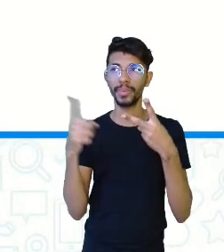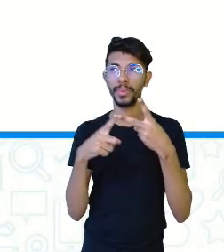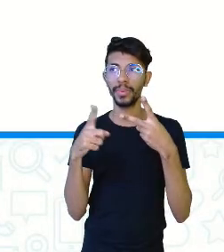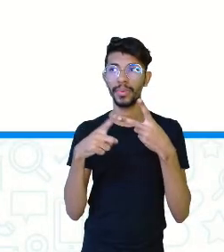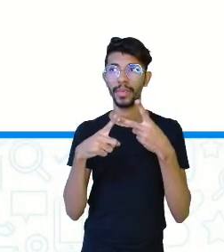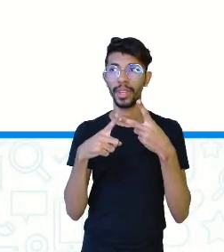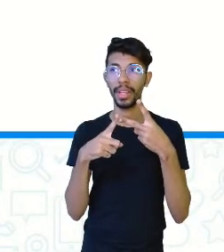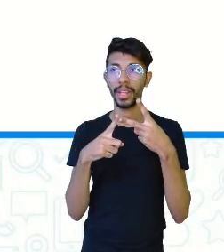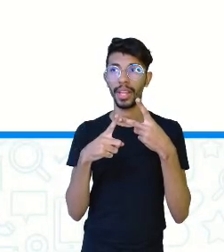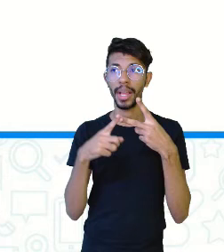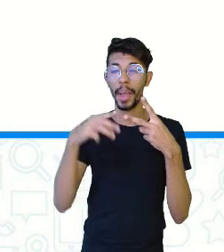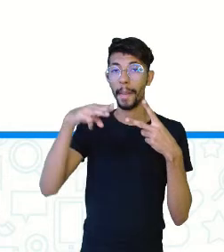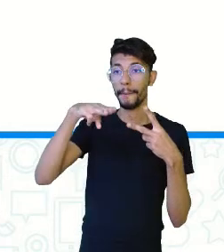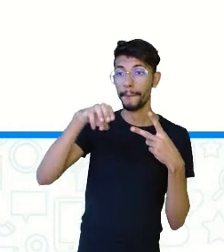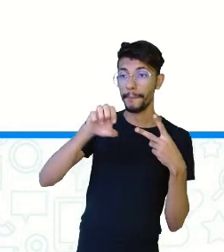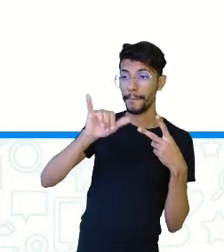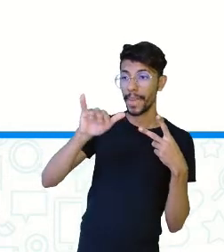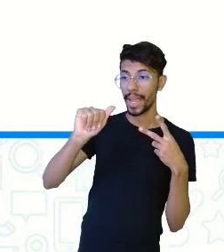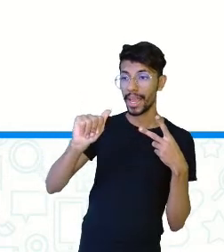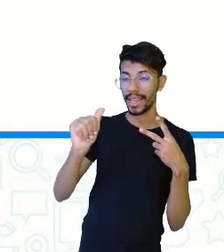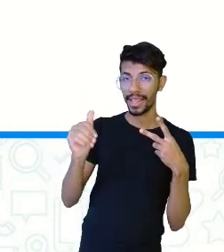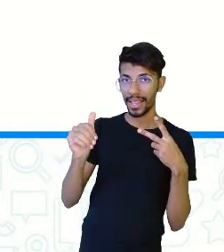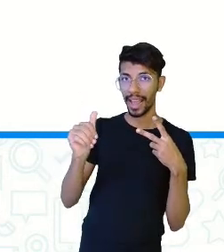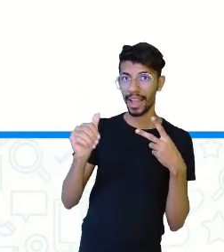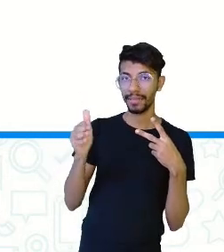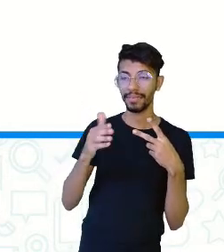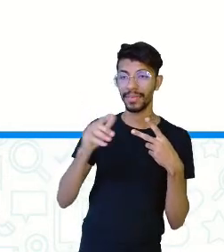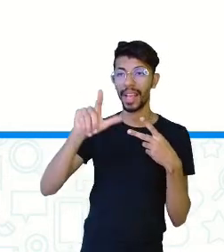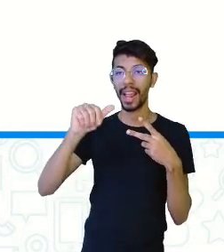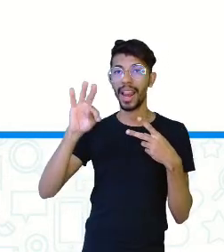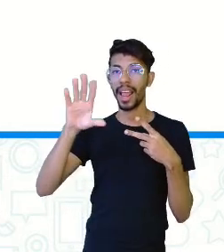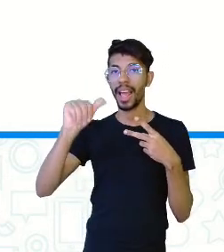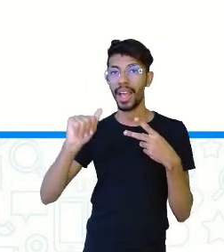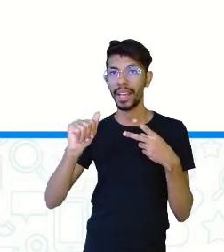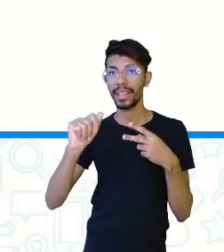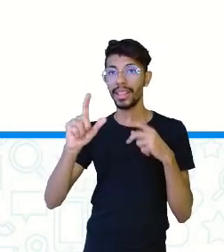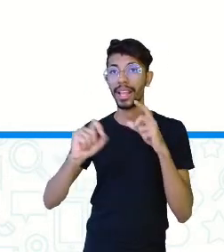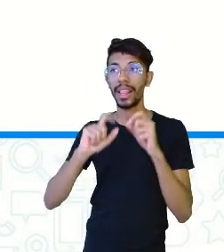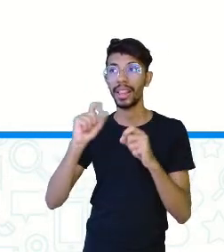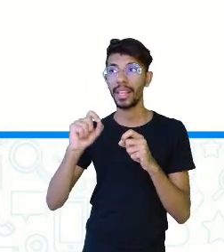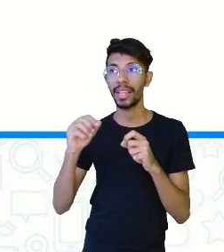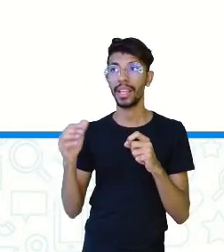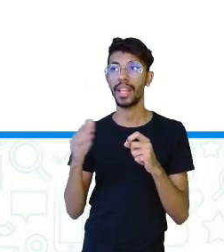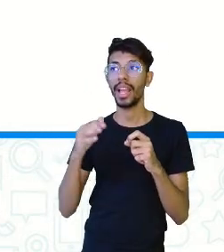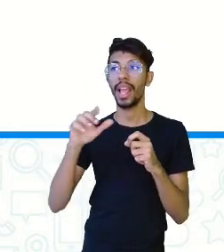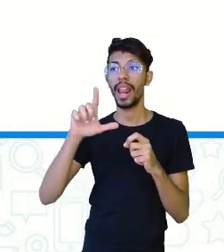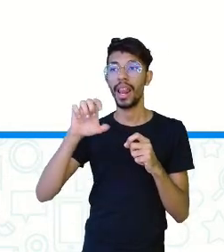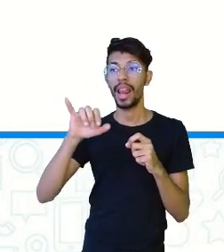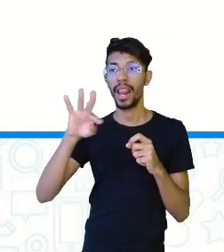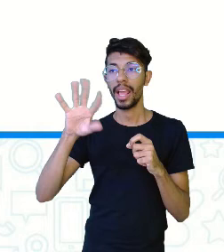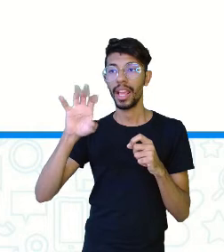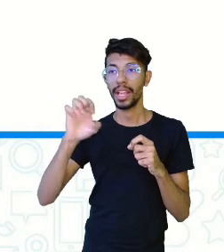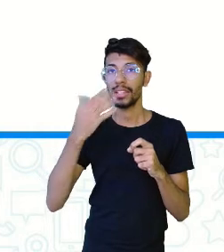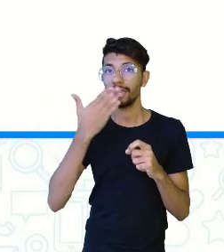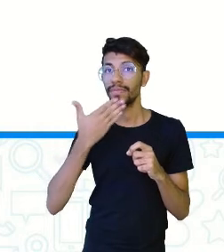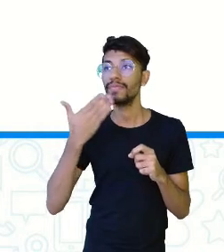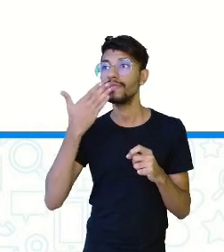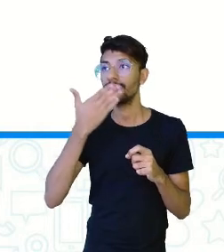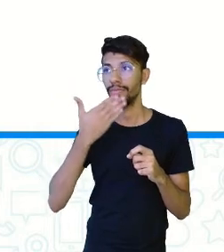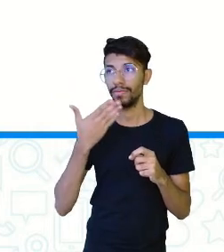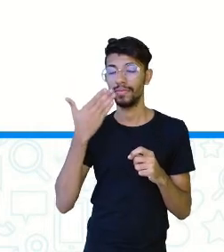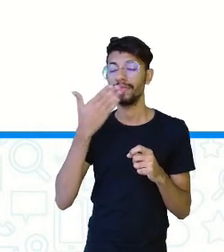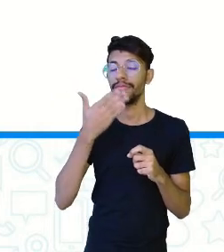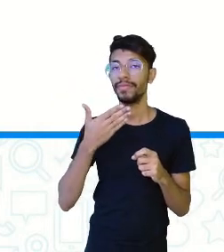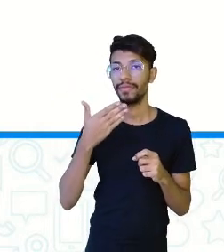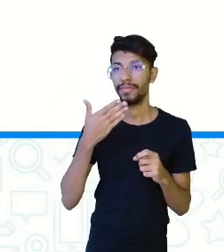meia lata de leite condensado ou metade de uma lata de leite